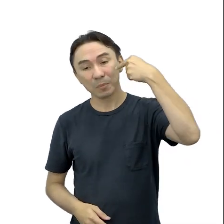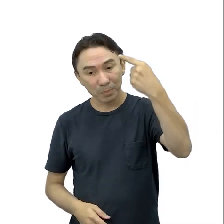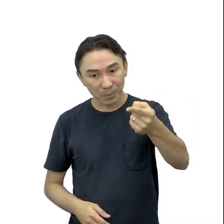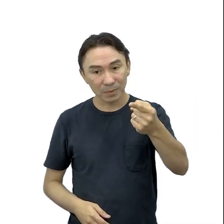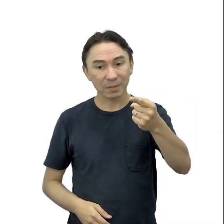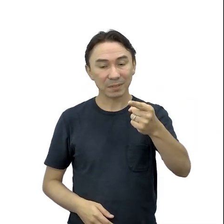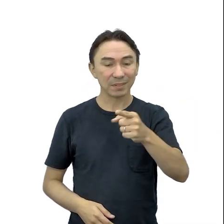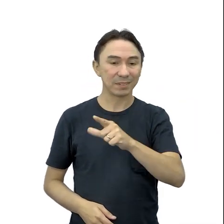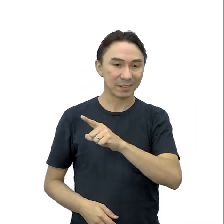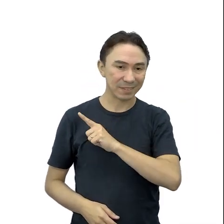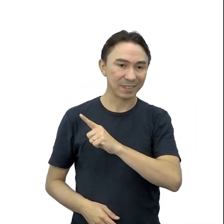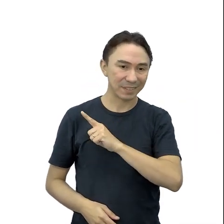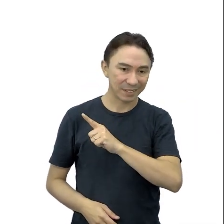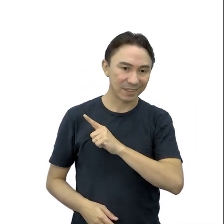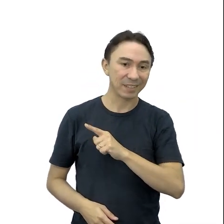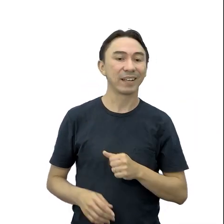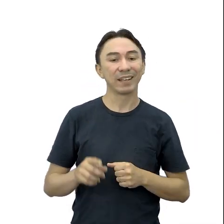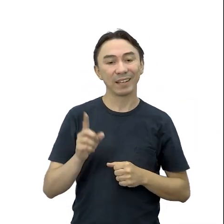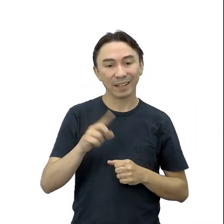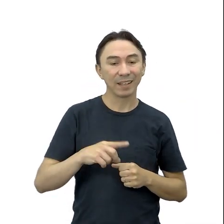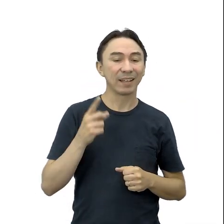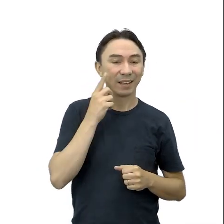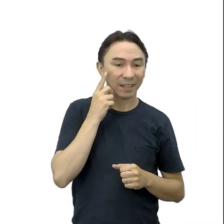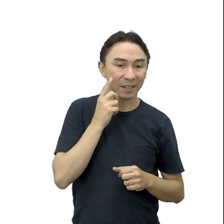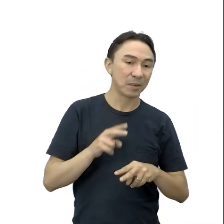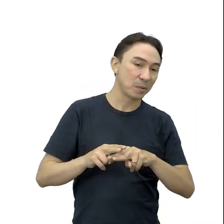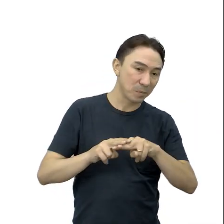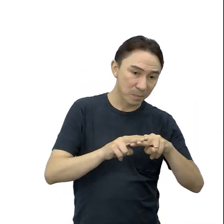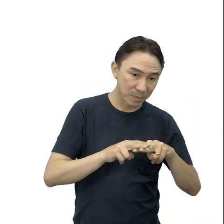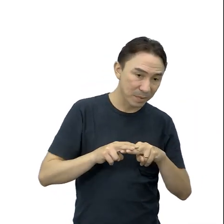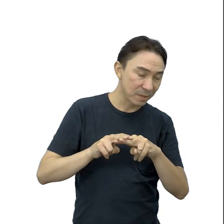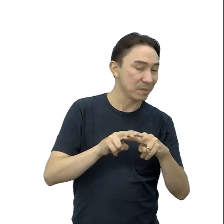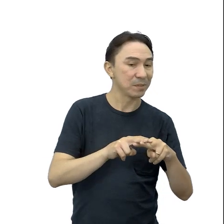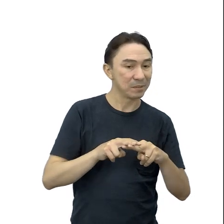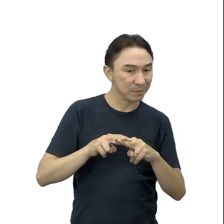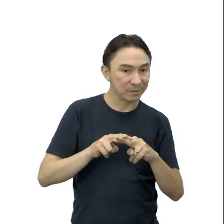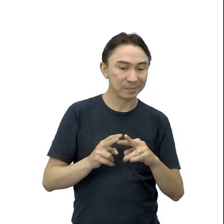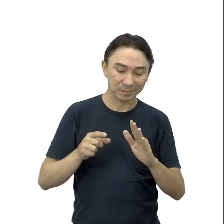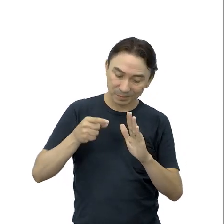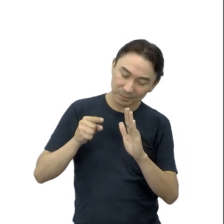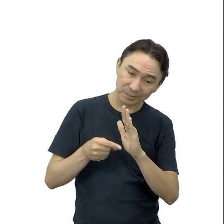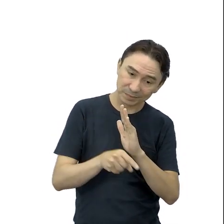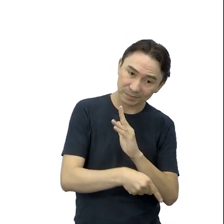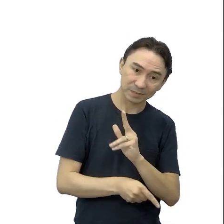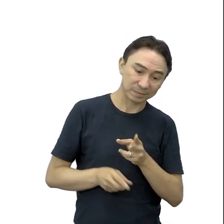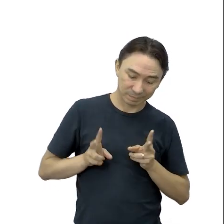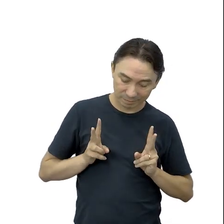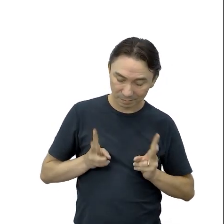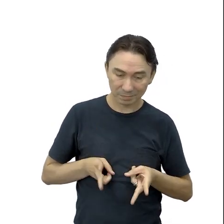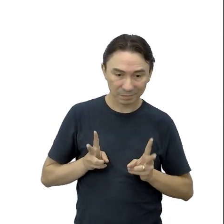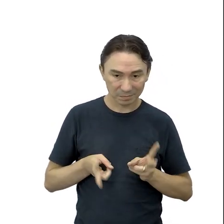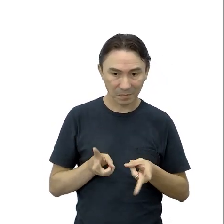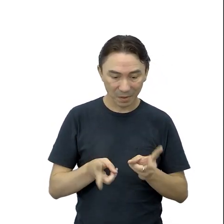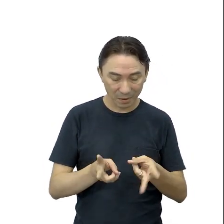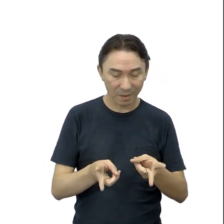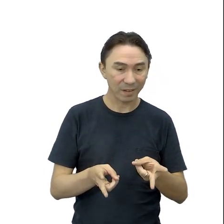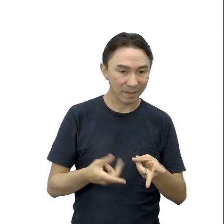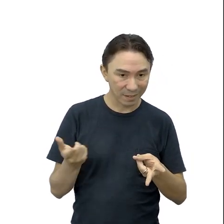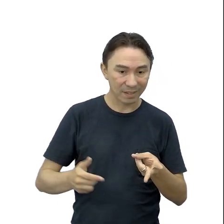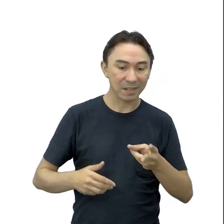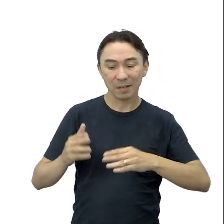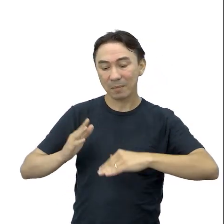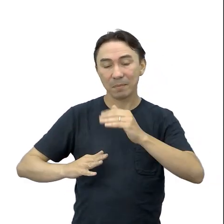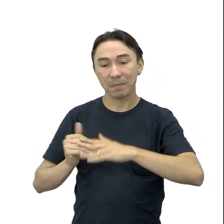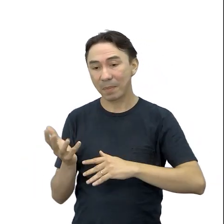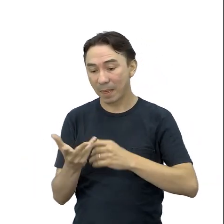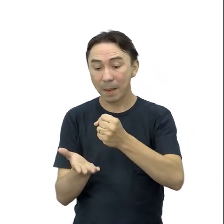aquele momento, né, que é a recuperação, reforço e aprofundamento contínuos com foco nas habilidades essenciais. A partir do